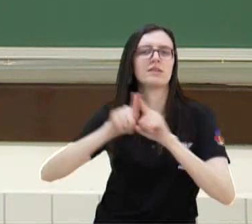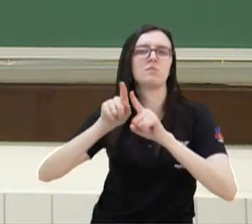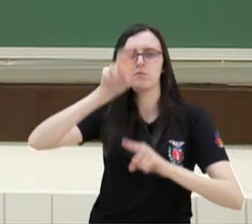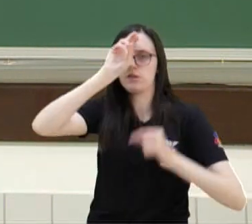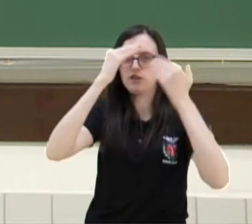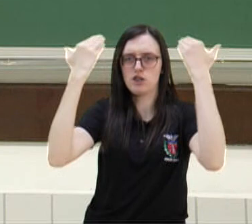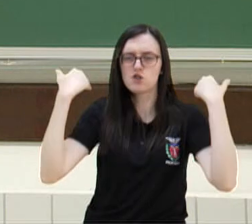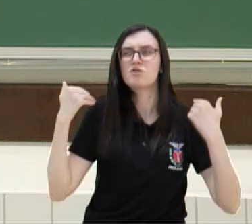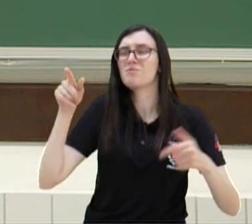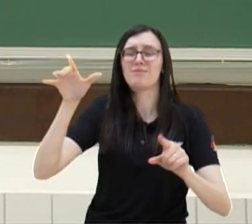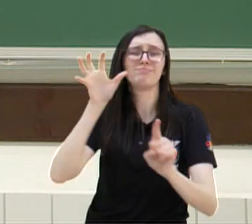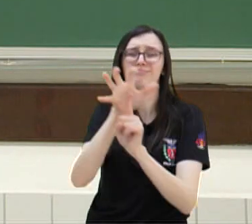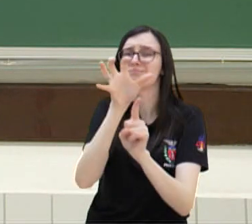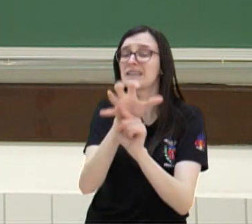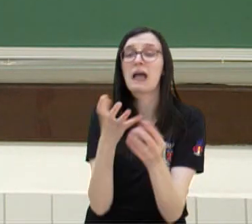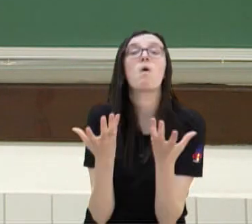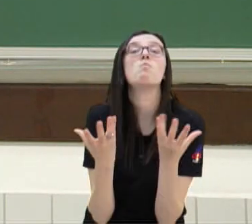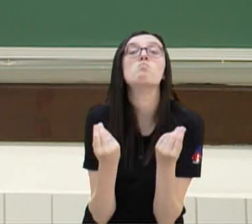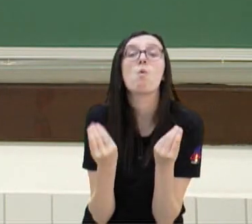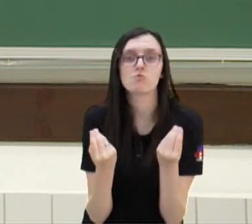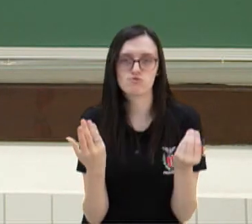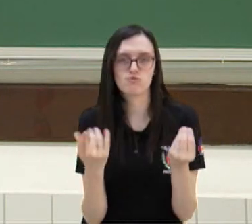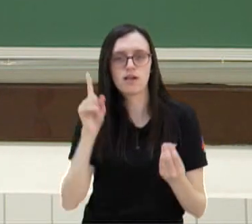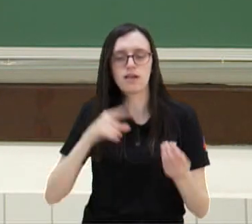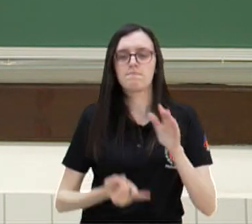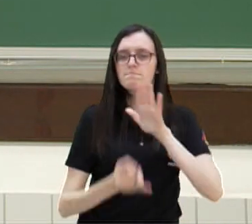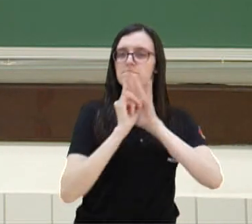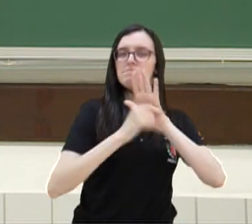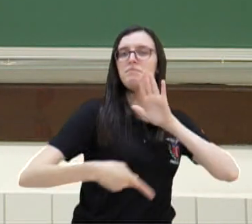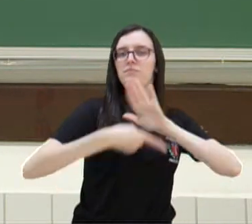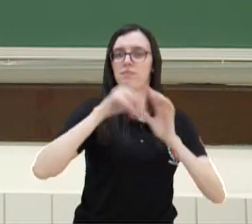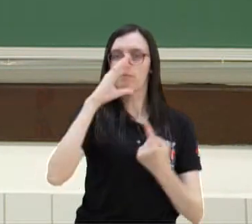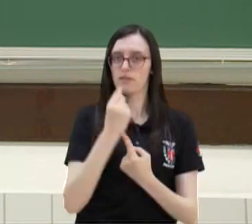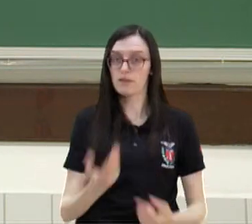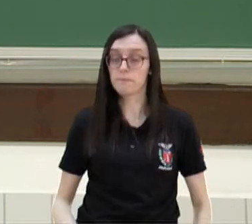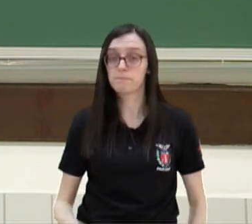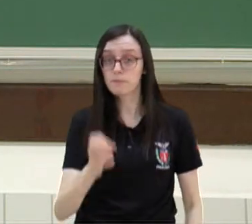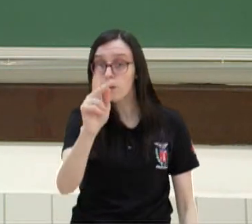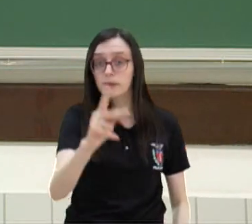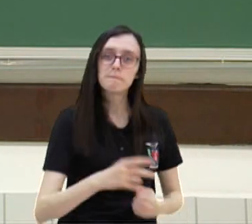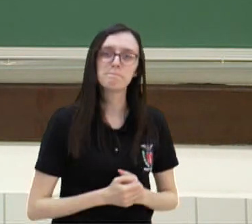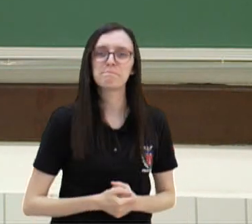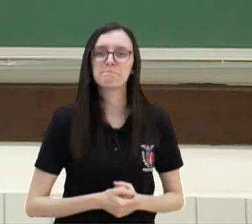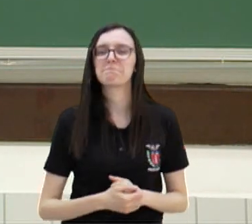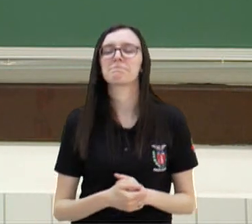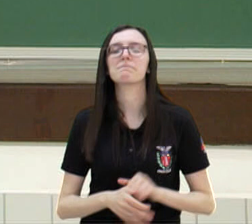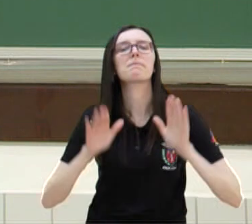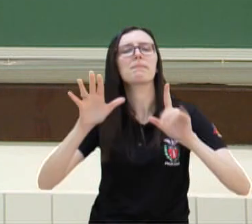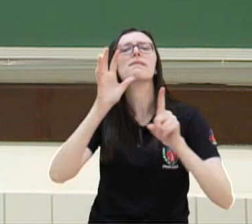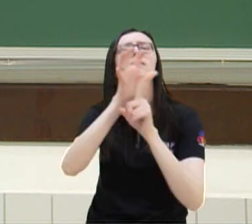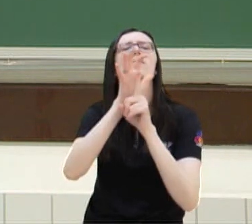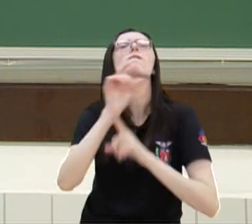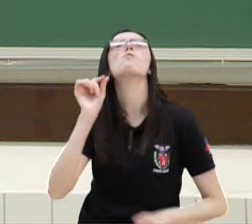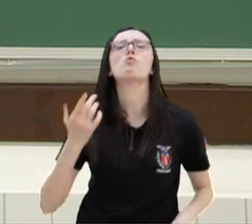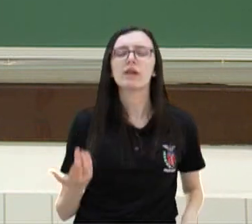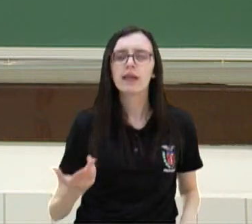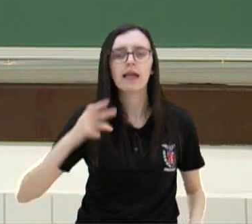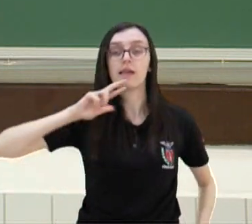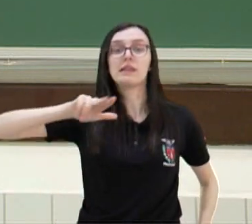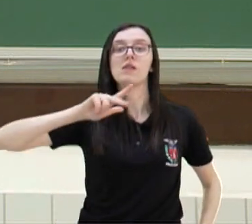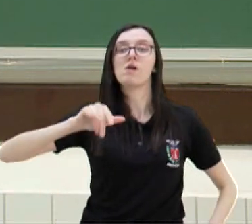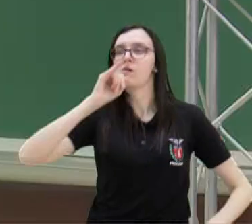influenciou muito a sua identidade artística, ok? Influenciou, mas